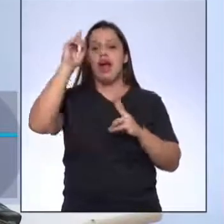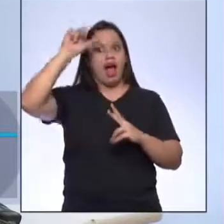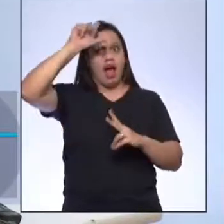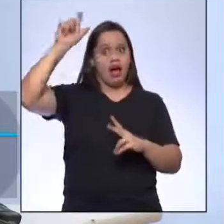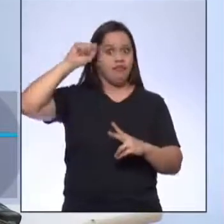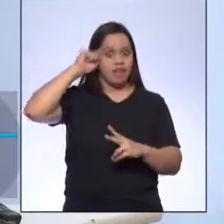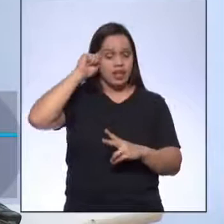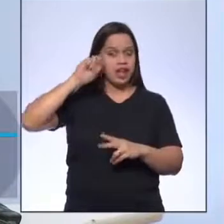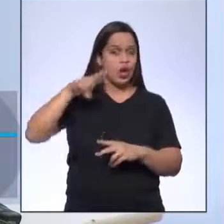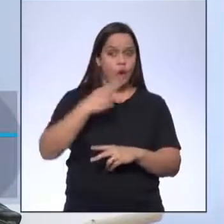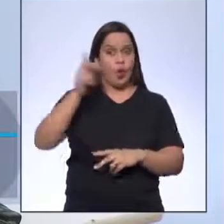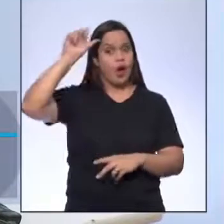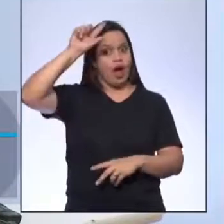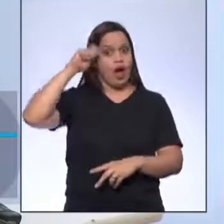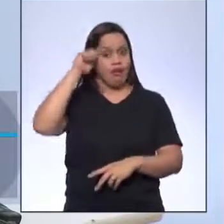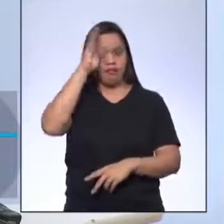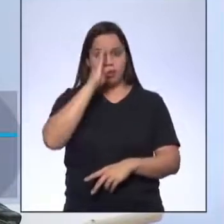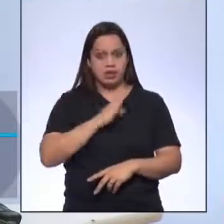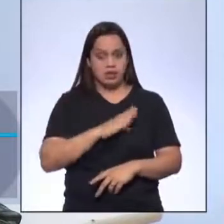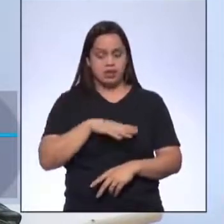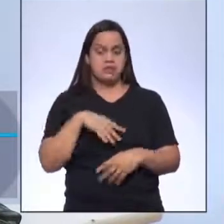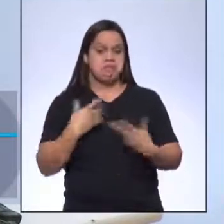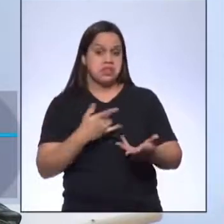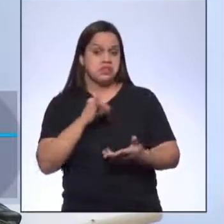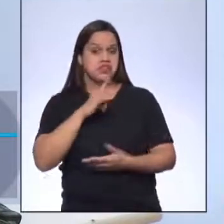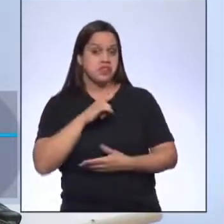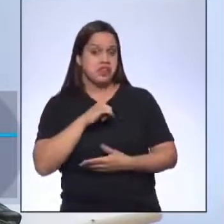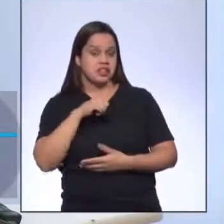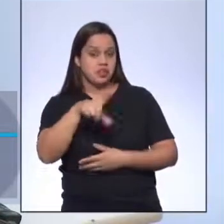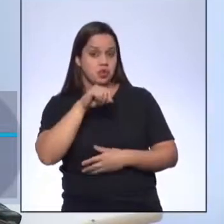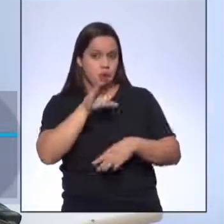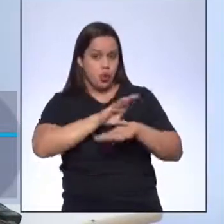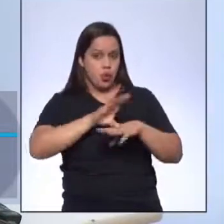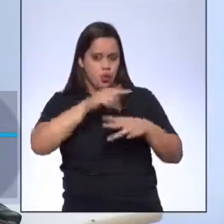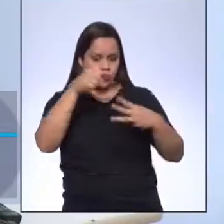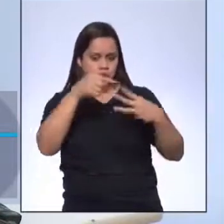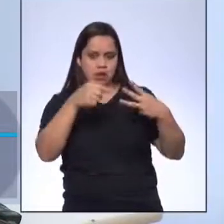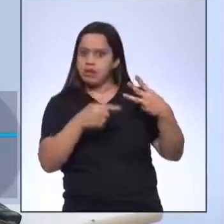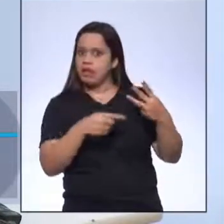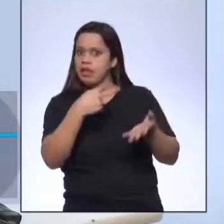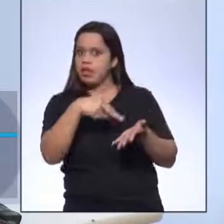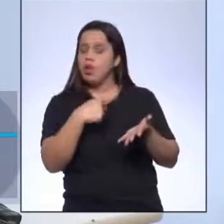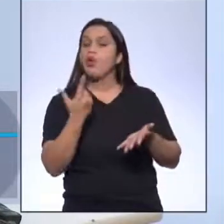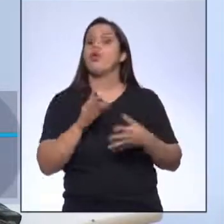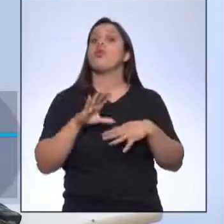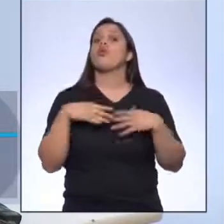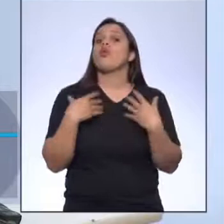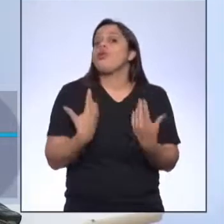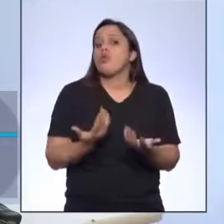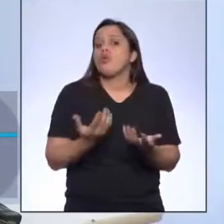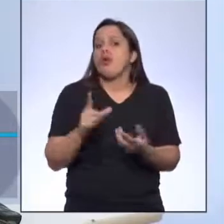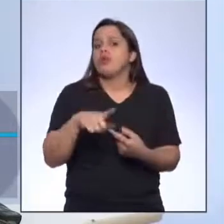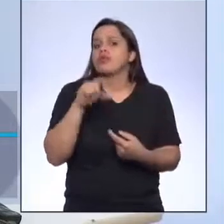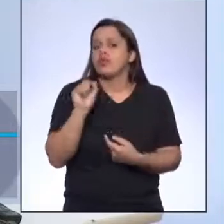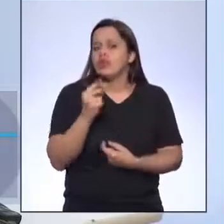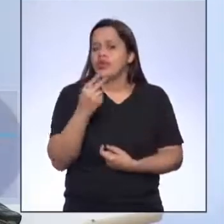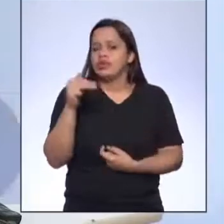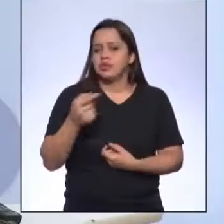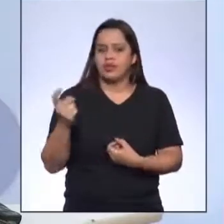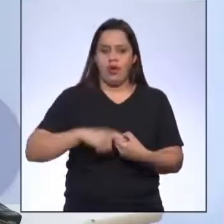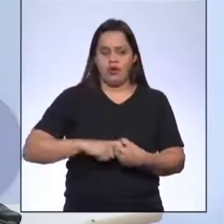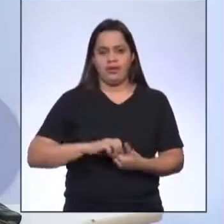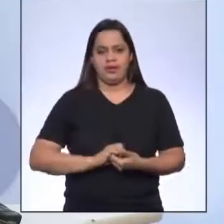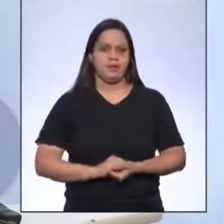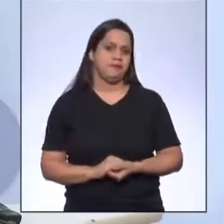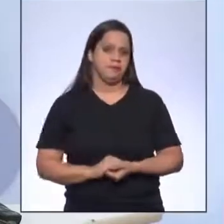escolher agora um curso de uma dessas danças que eu passei, qual delas você escolheria? 2 minutos,